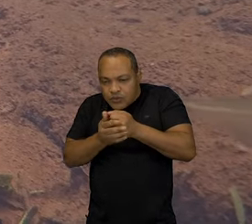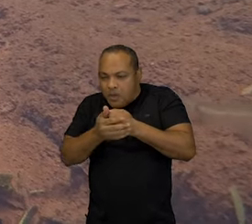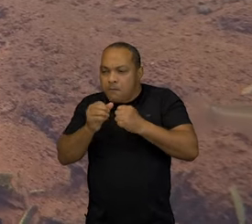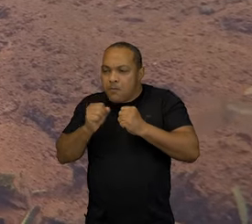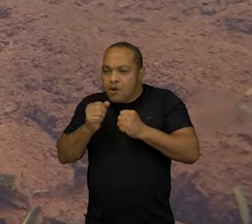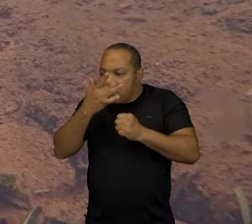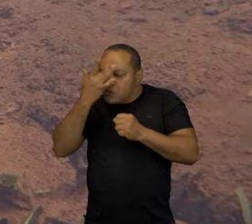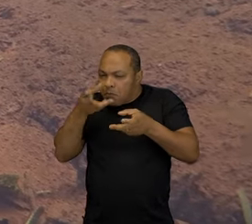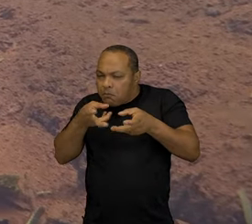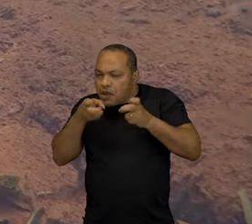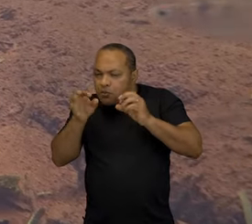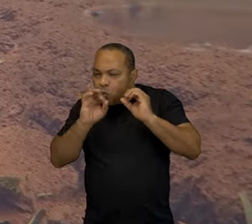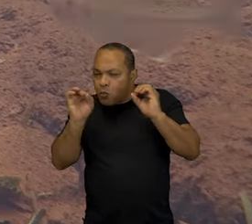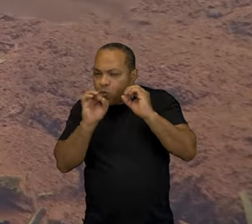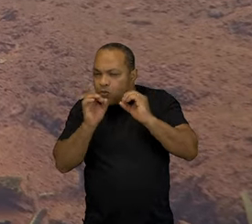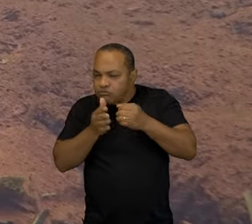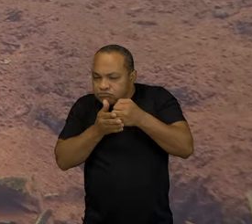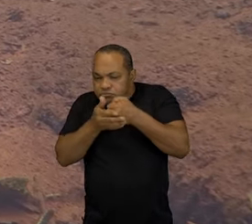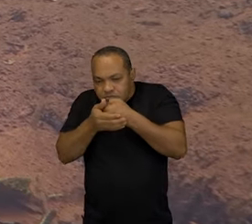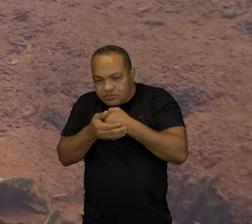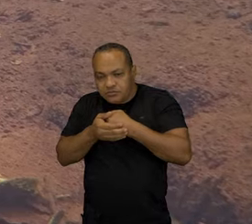podem passar facilmente desapercebidas.